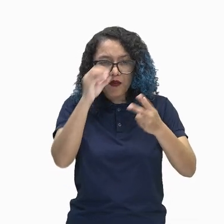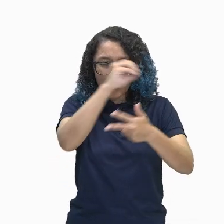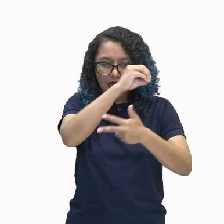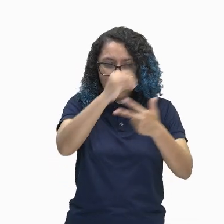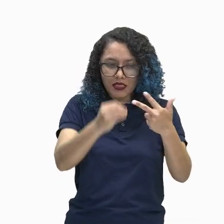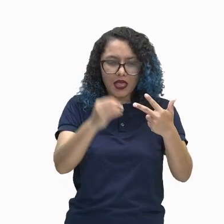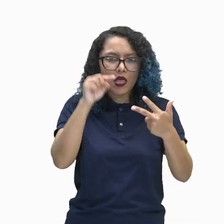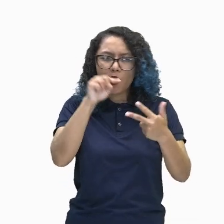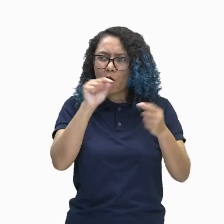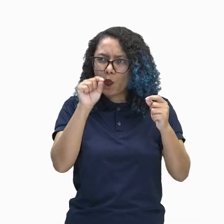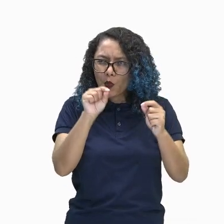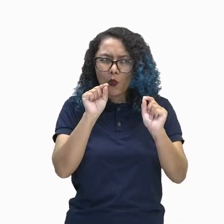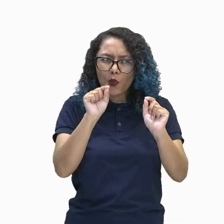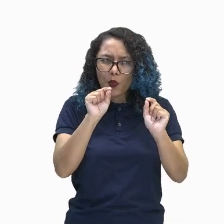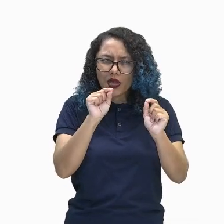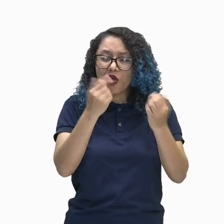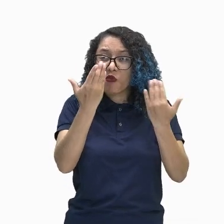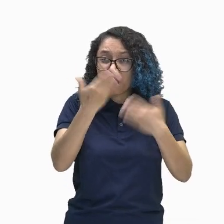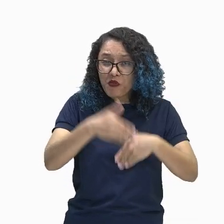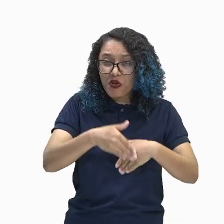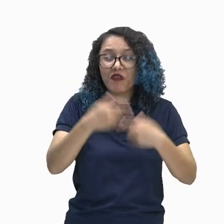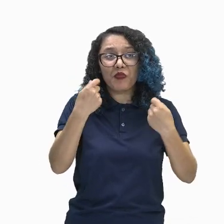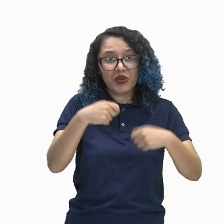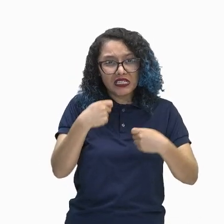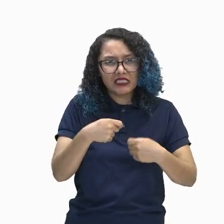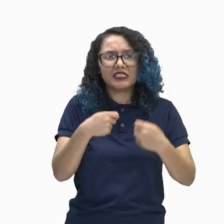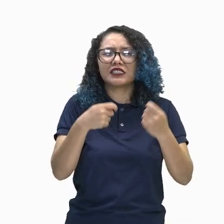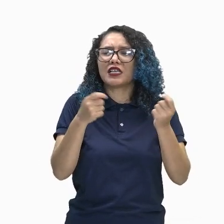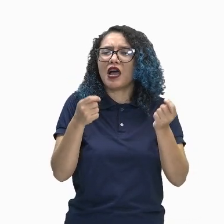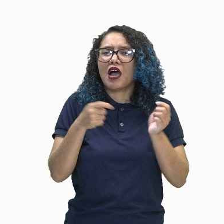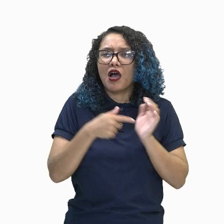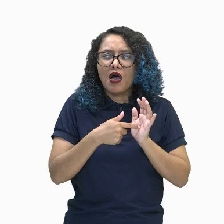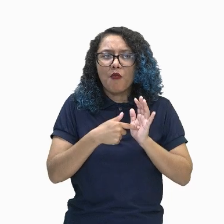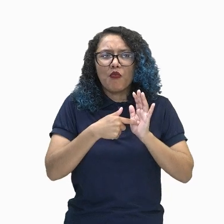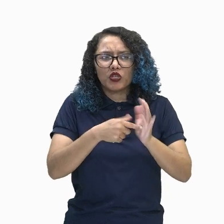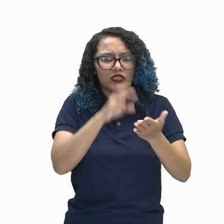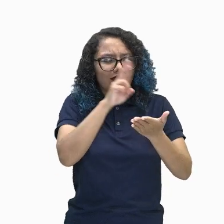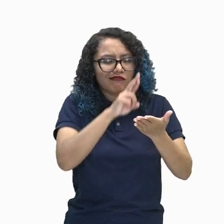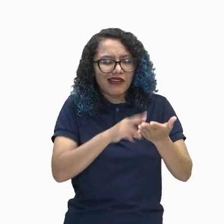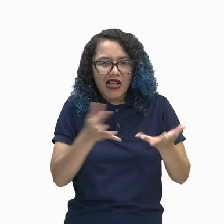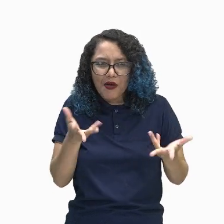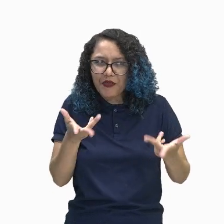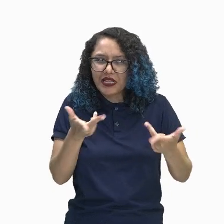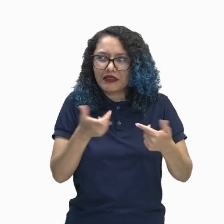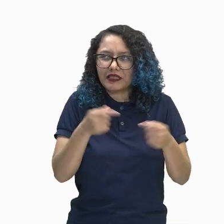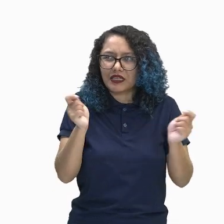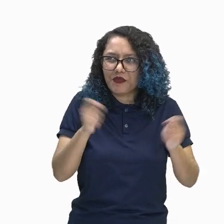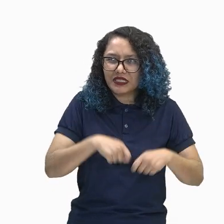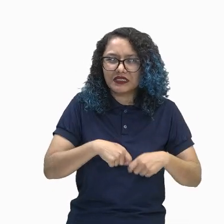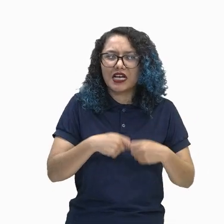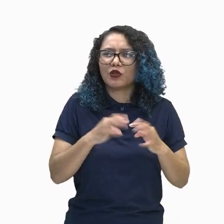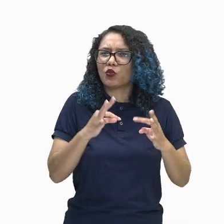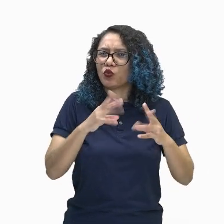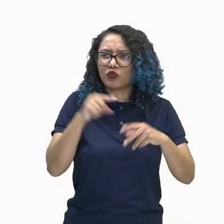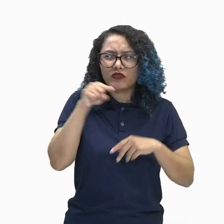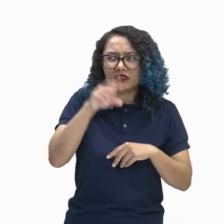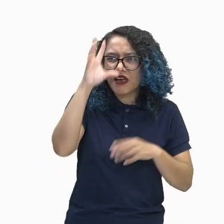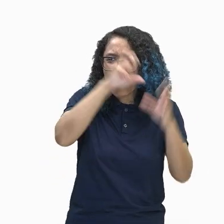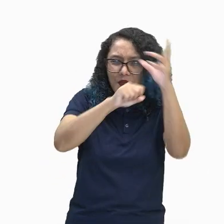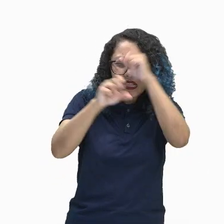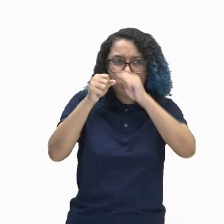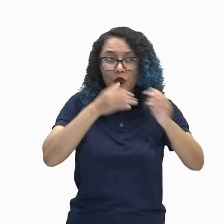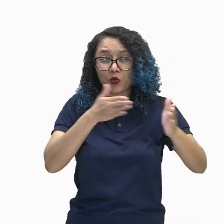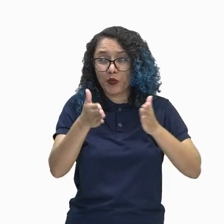exame nacional, que você tem que mostrar todo o seu conhecimento, tudo que você aprendeu no tempo que você permaneceu na escola,